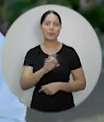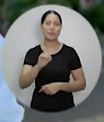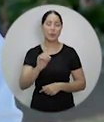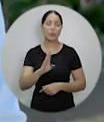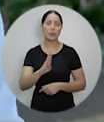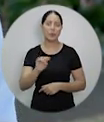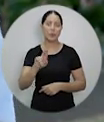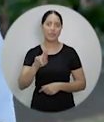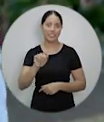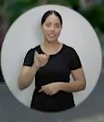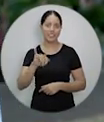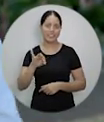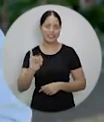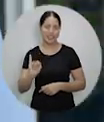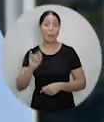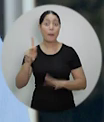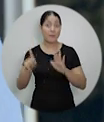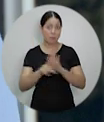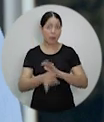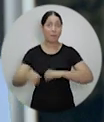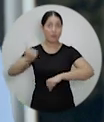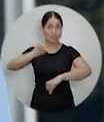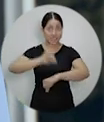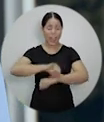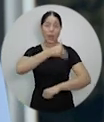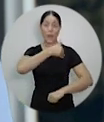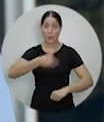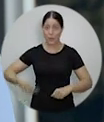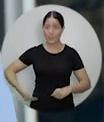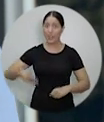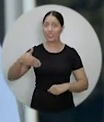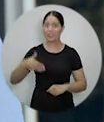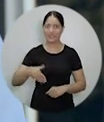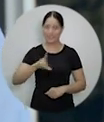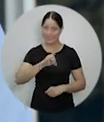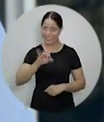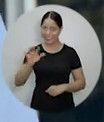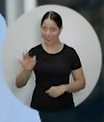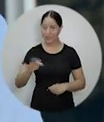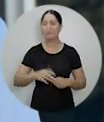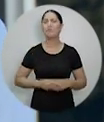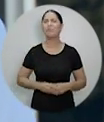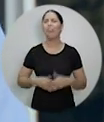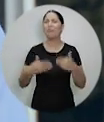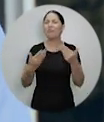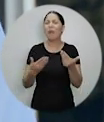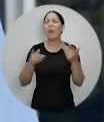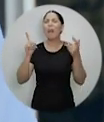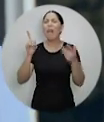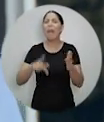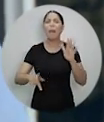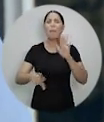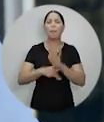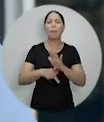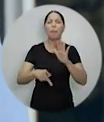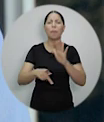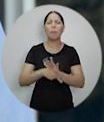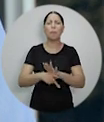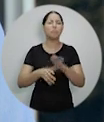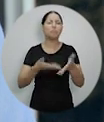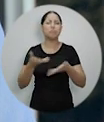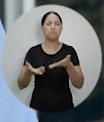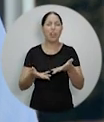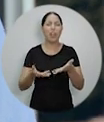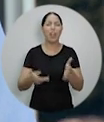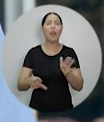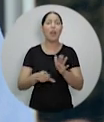do governo do Distrito Federal. Segundo o mapa Mulheres na Política 2019, um relatório da Organização